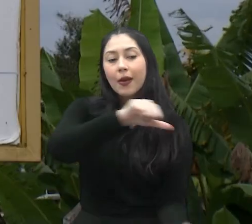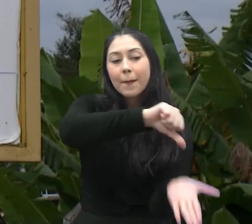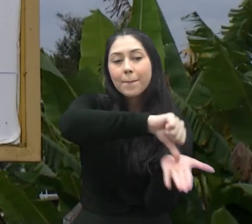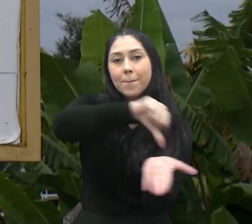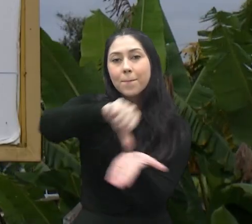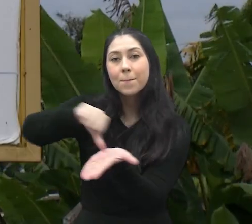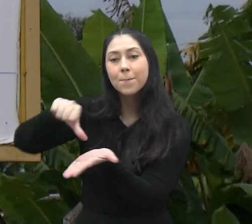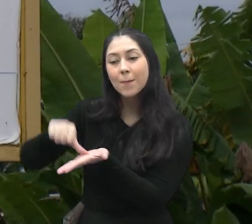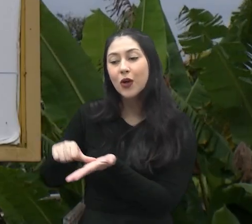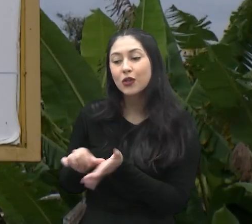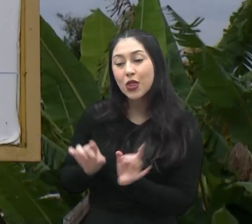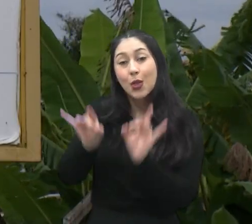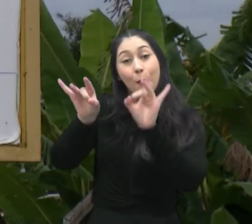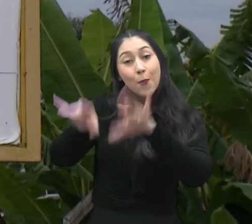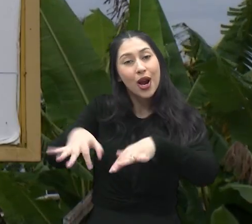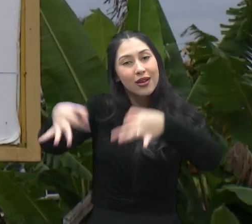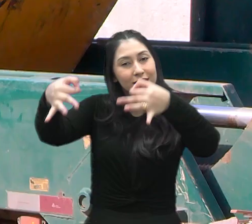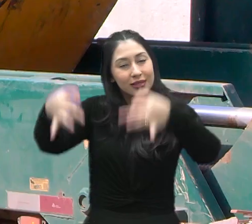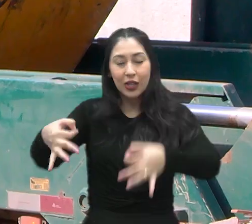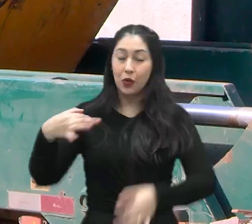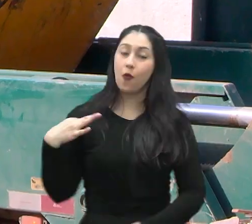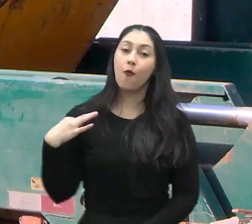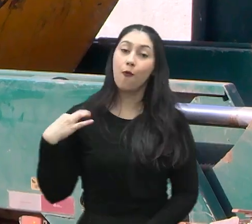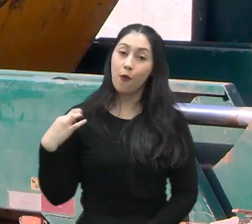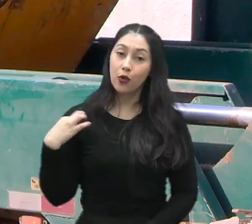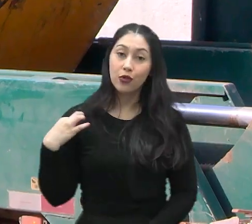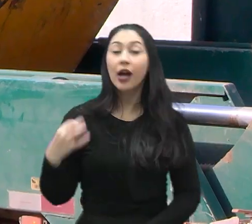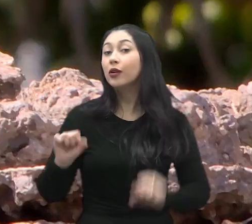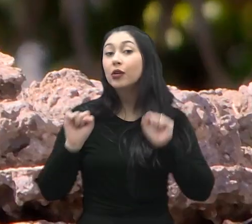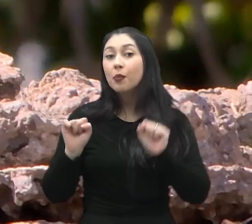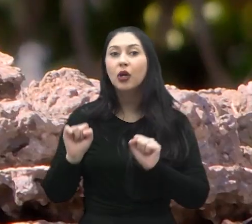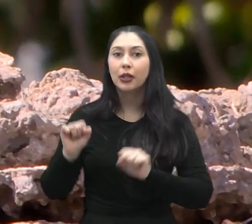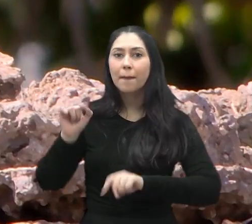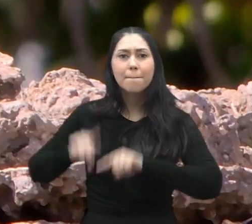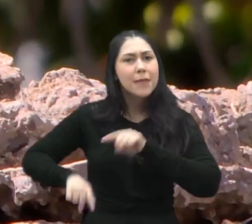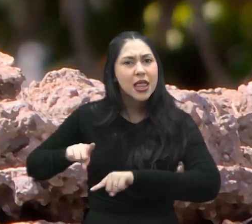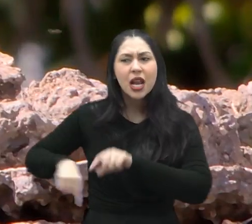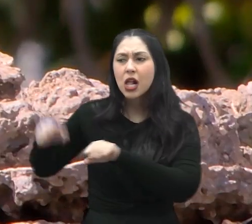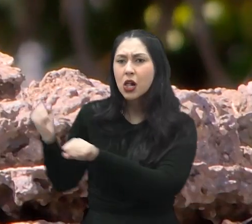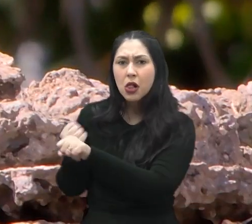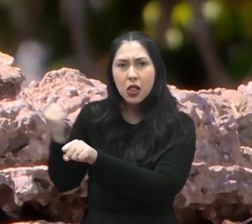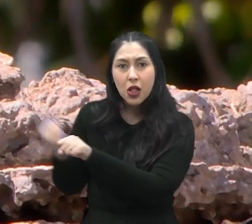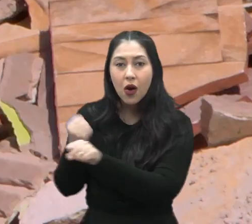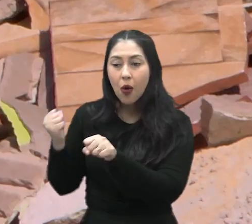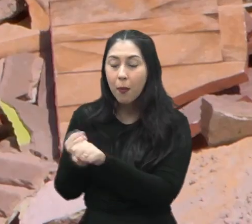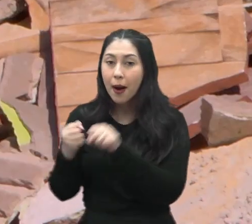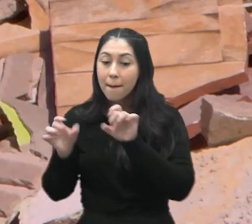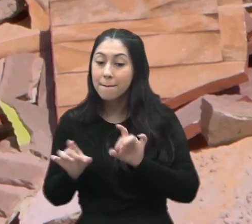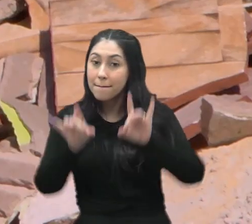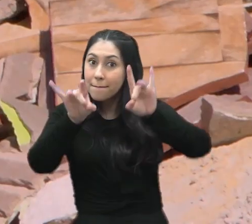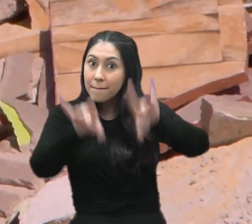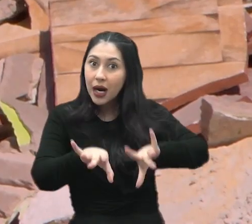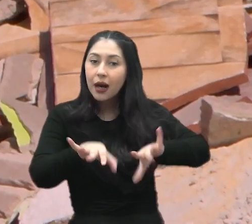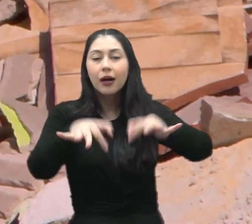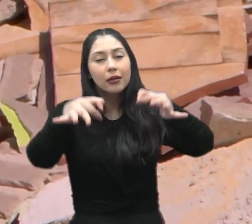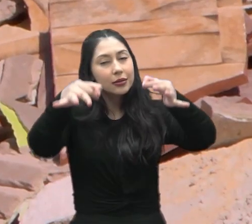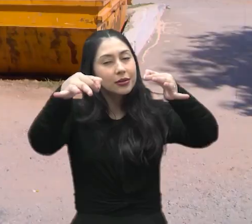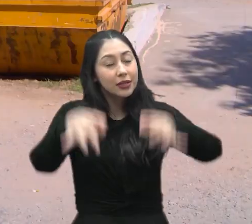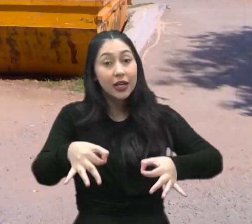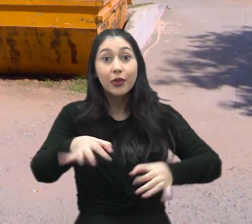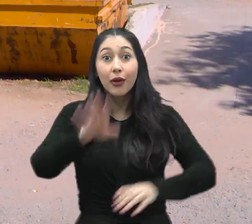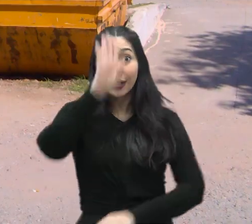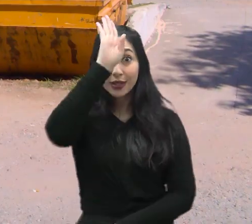oferece 15 pontos de entrega voluntária, onde é possível descartar resíduos de construção, reforma e